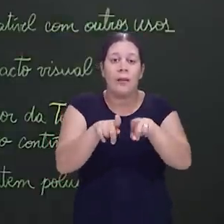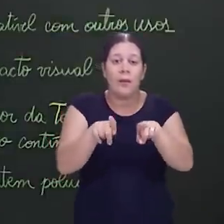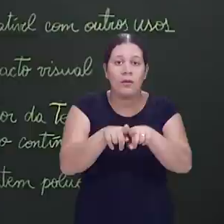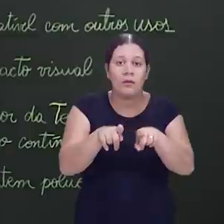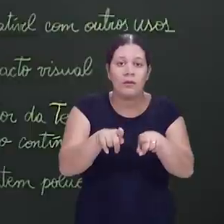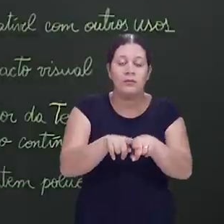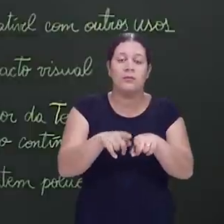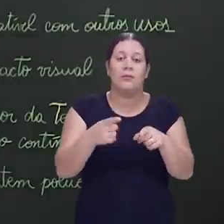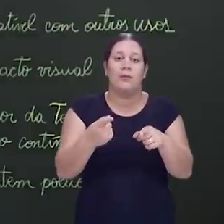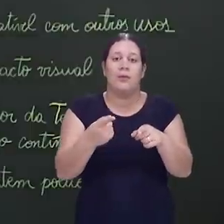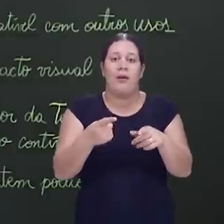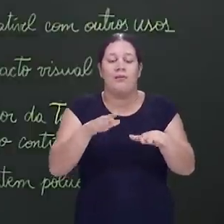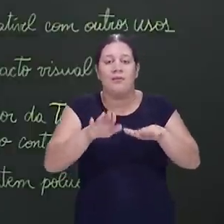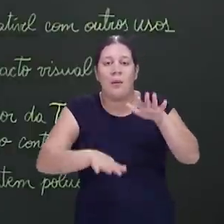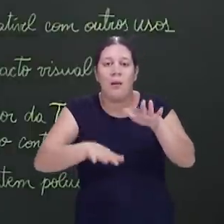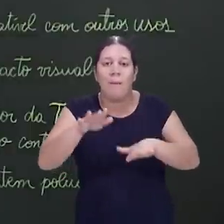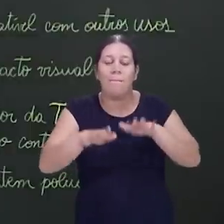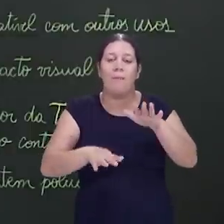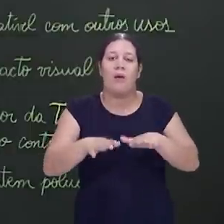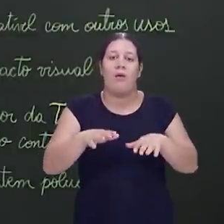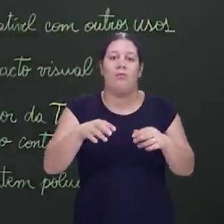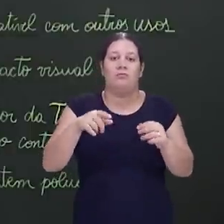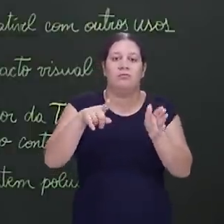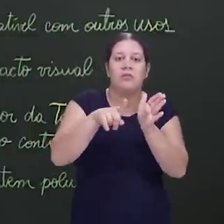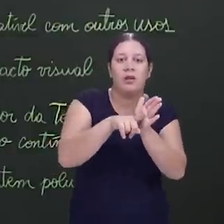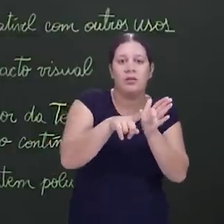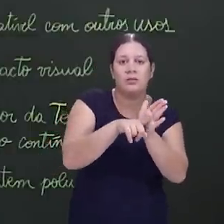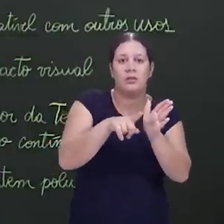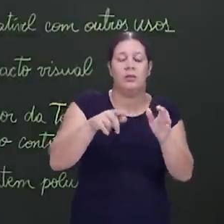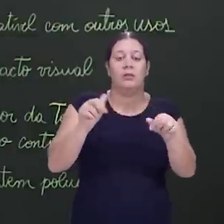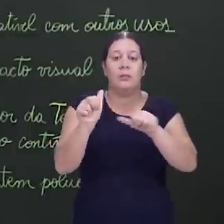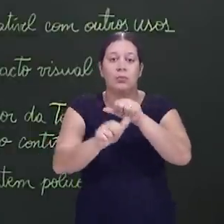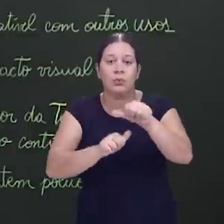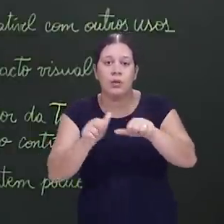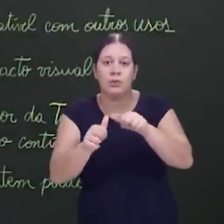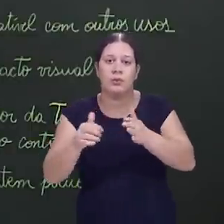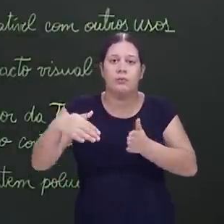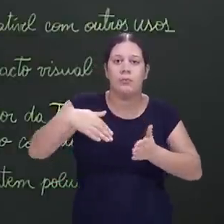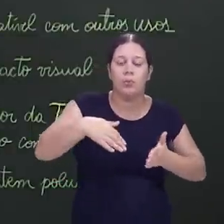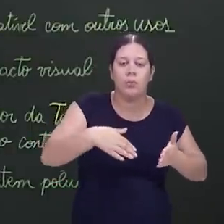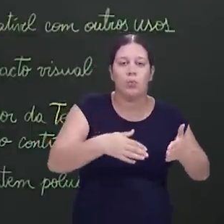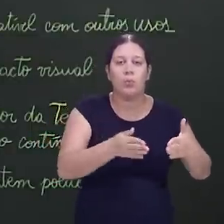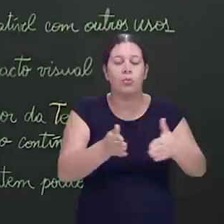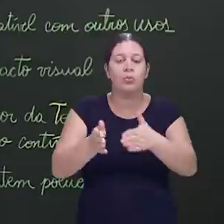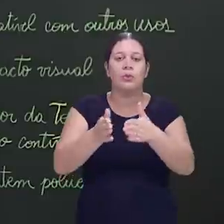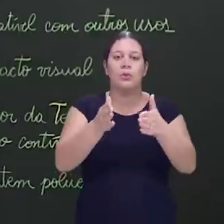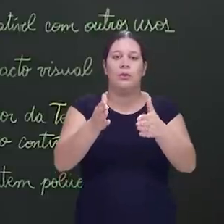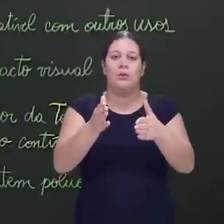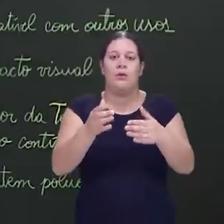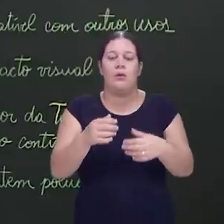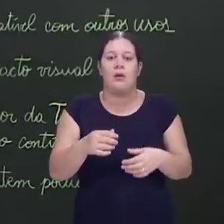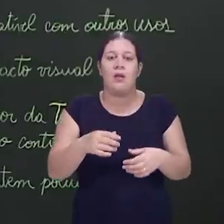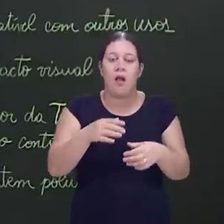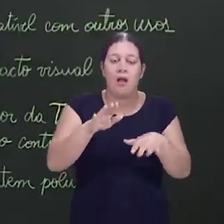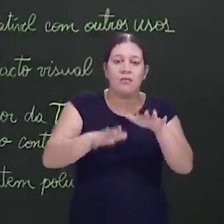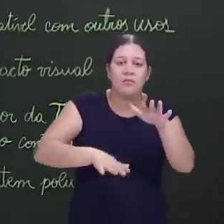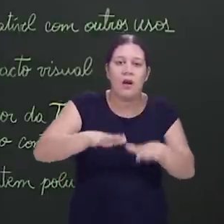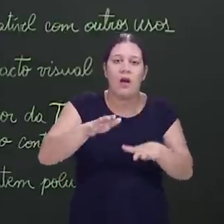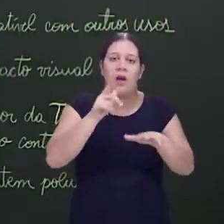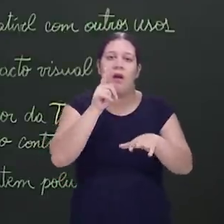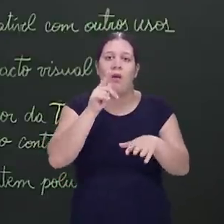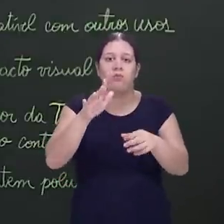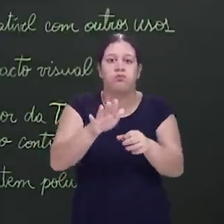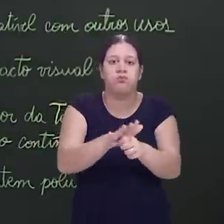questão do ponto negativo. Porque se eu tenho uma mudança no curso do rio ou até um alagamento numa